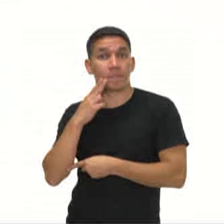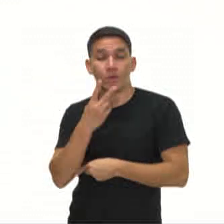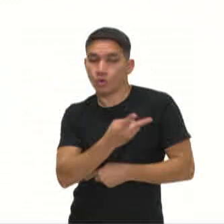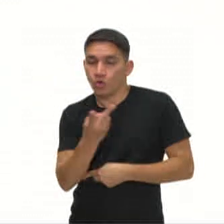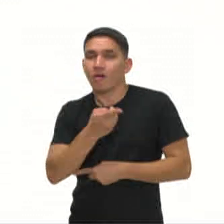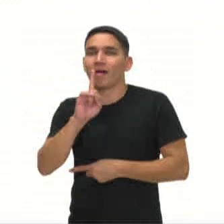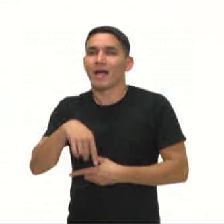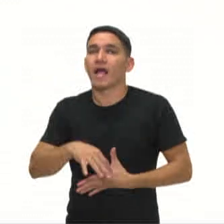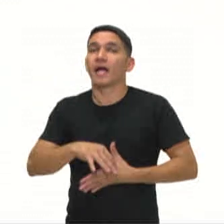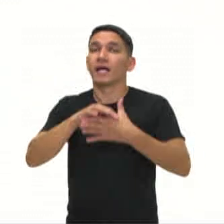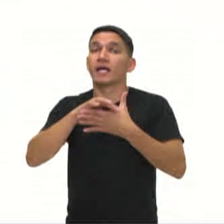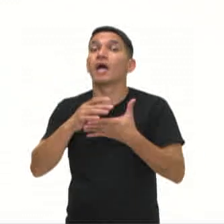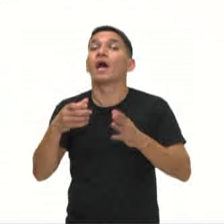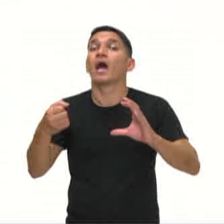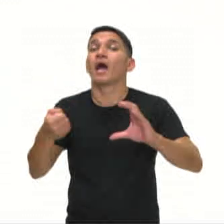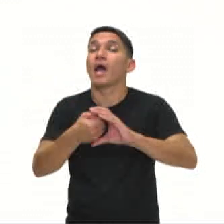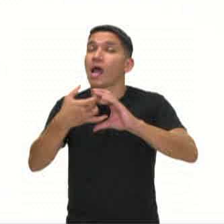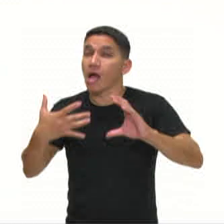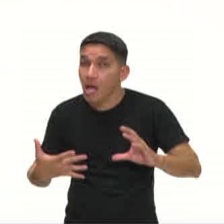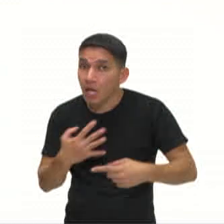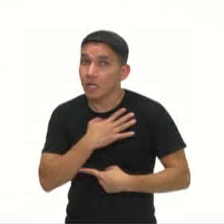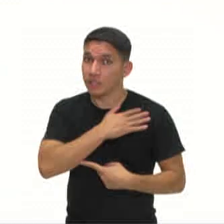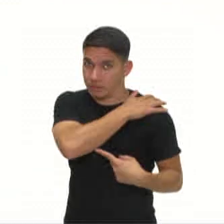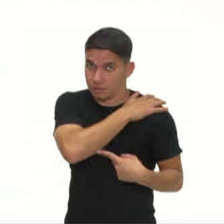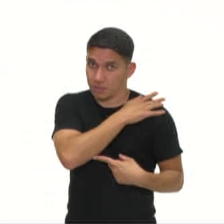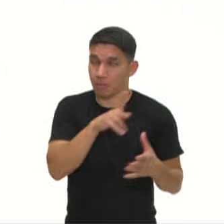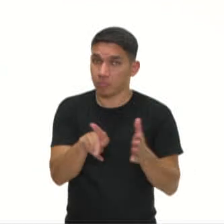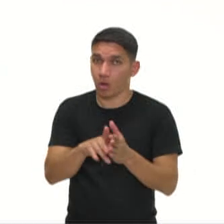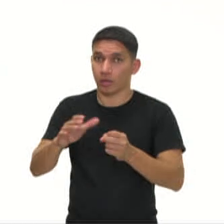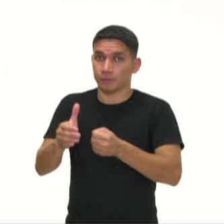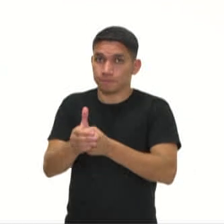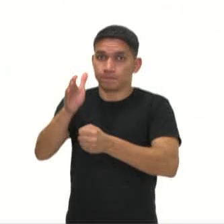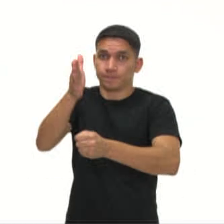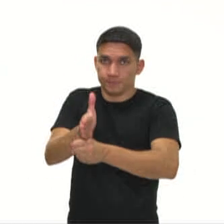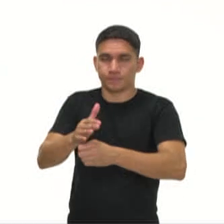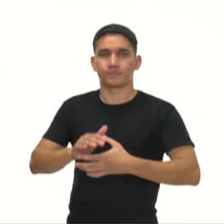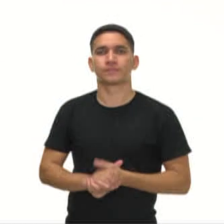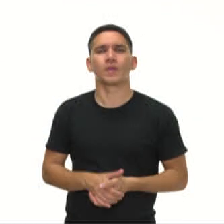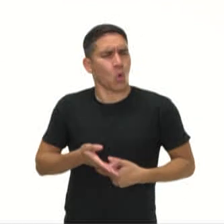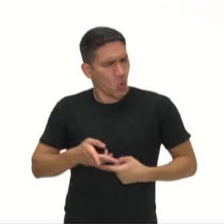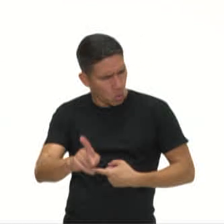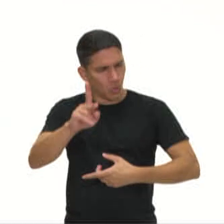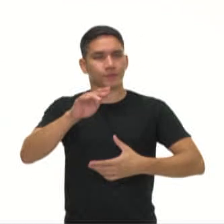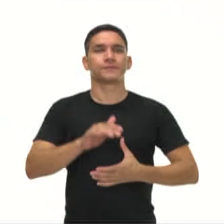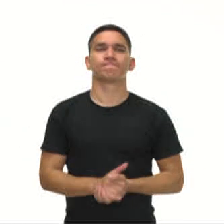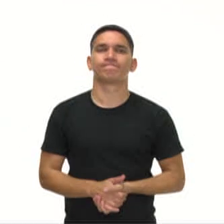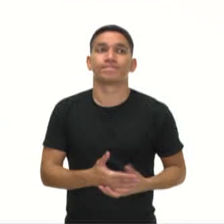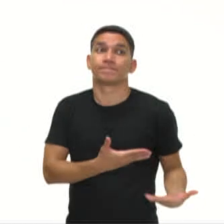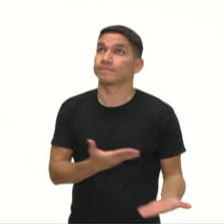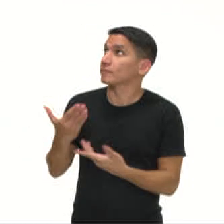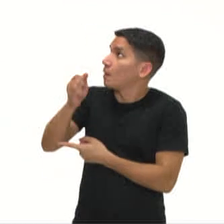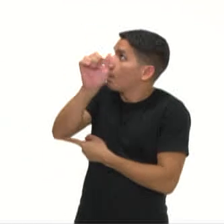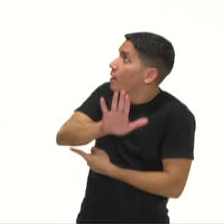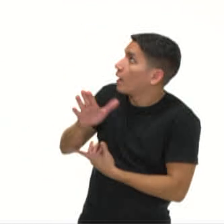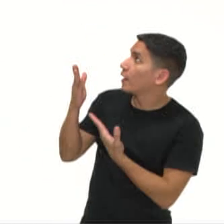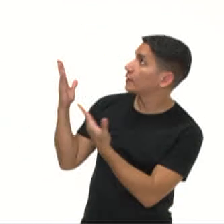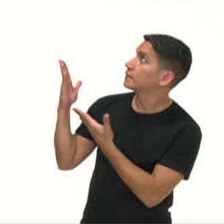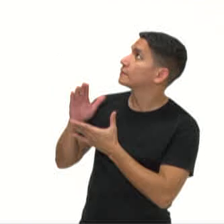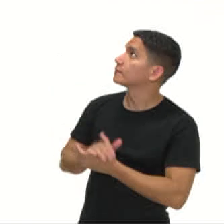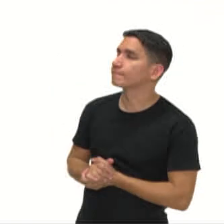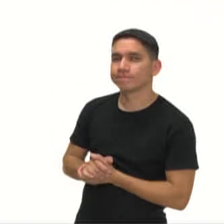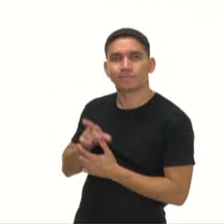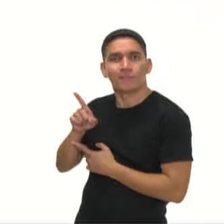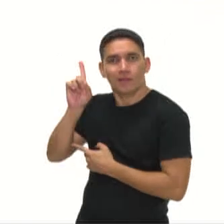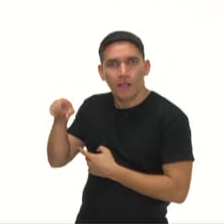características militaristas, como é dos governos fascistas. Continuando, aqui uma imagem do seu lado esquerdo